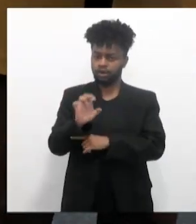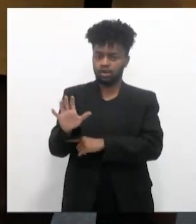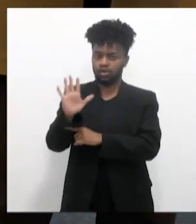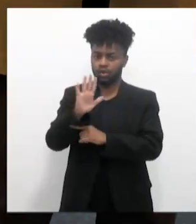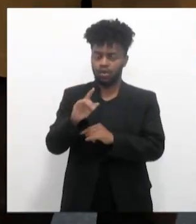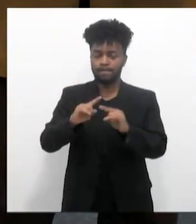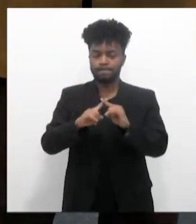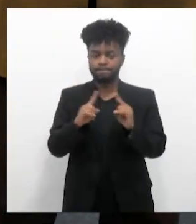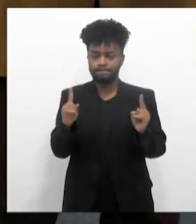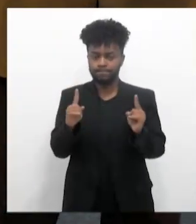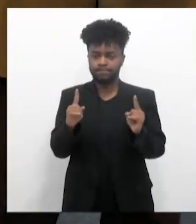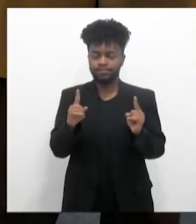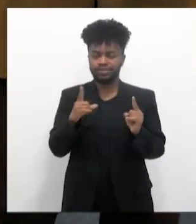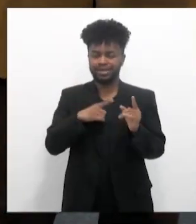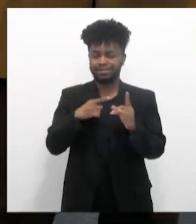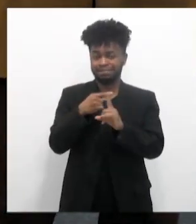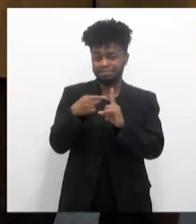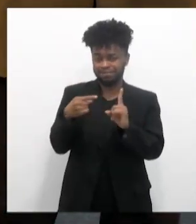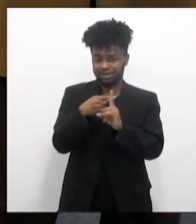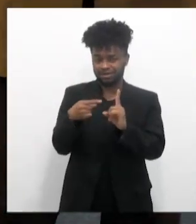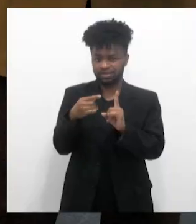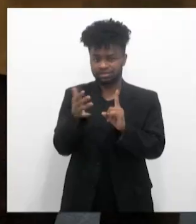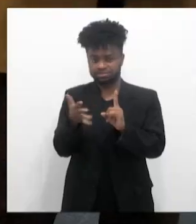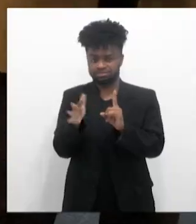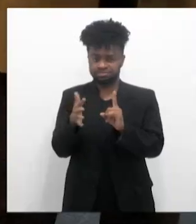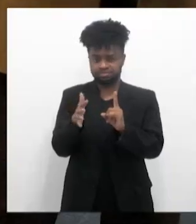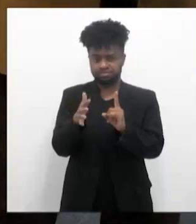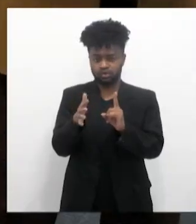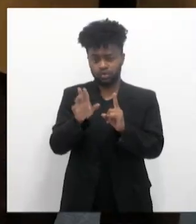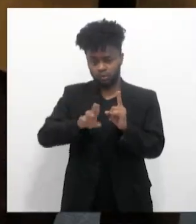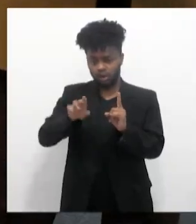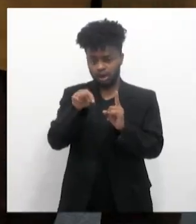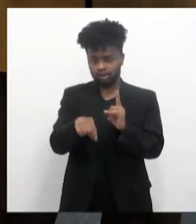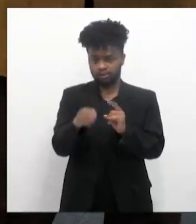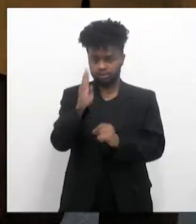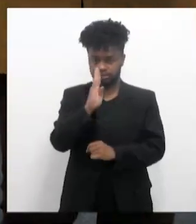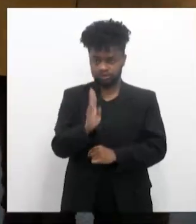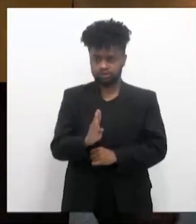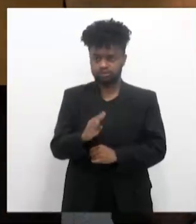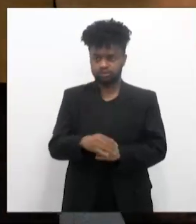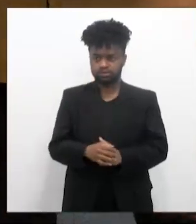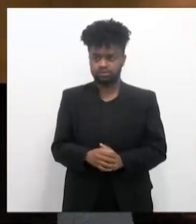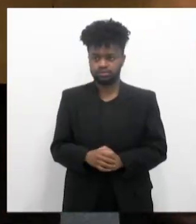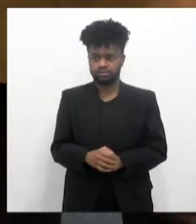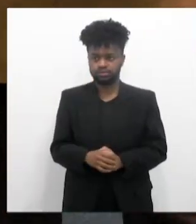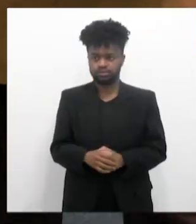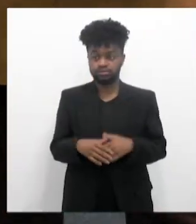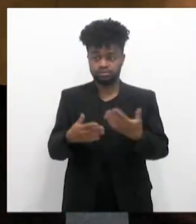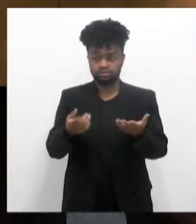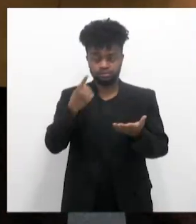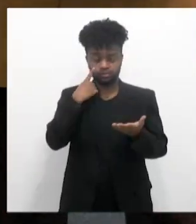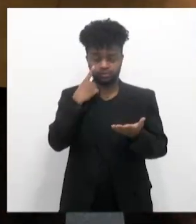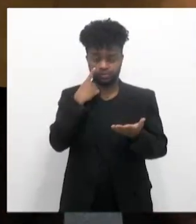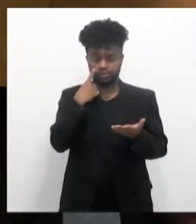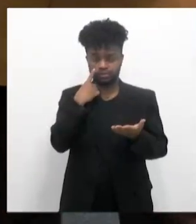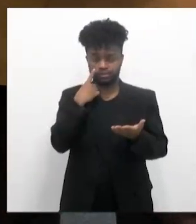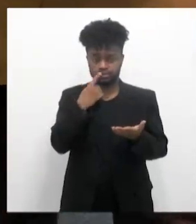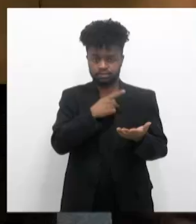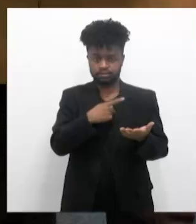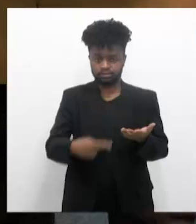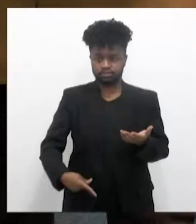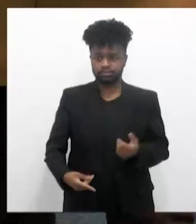daqui, metade aproximadamente está sendo usada aqui no Brasil. Veja você, presidente